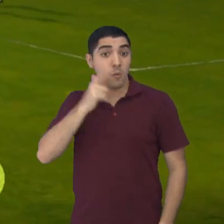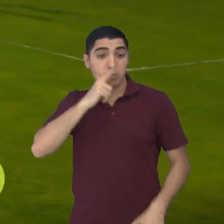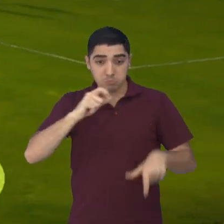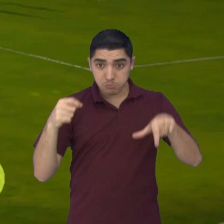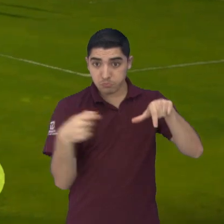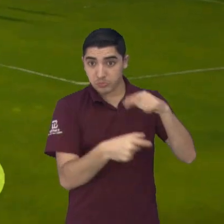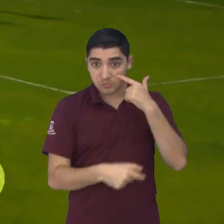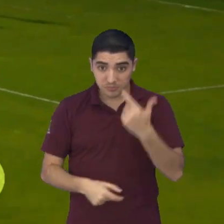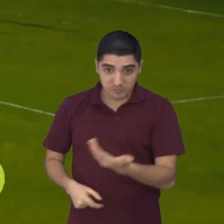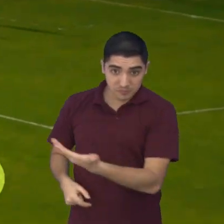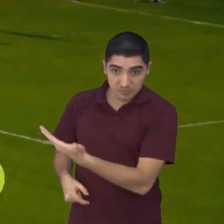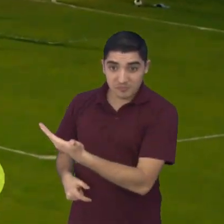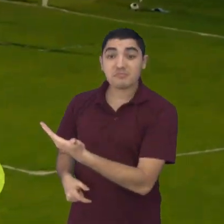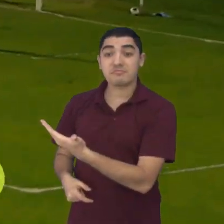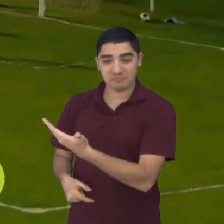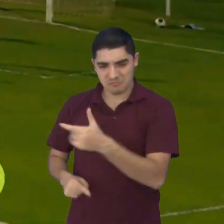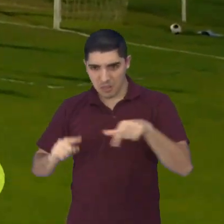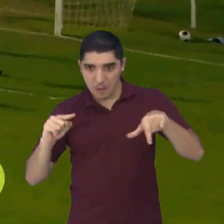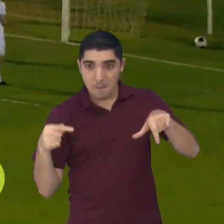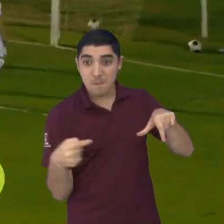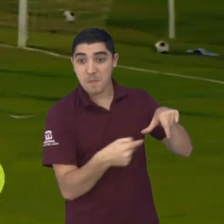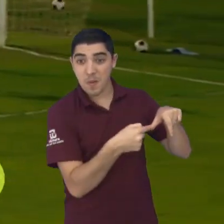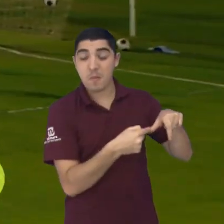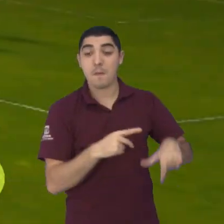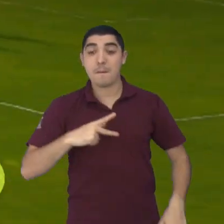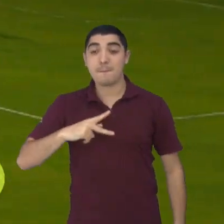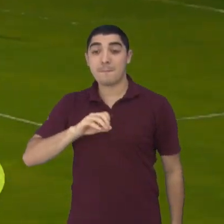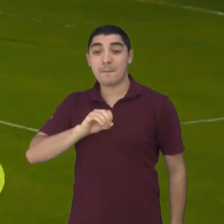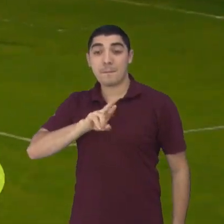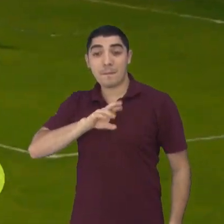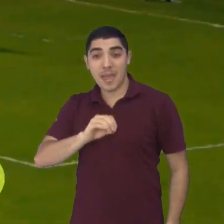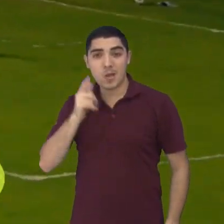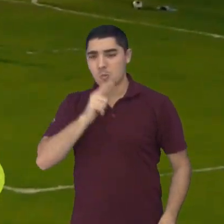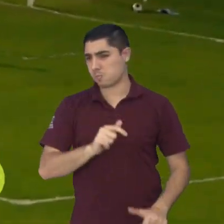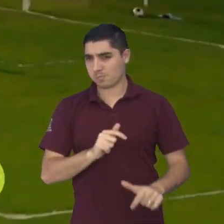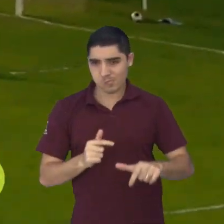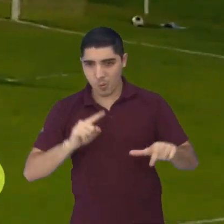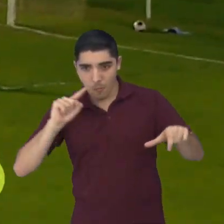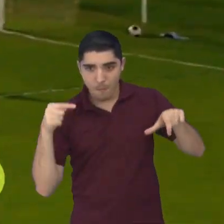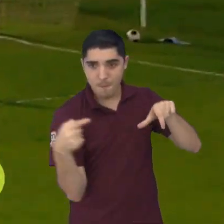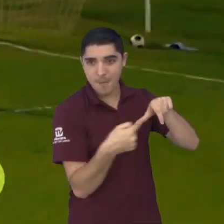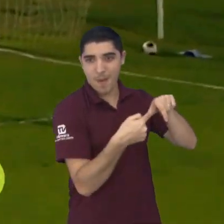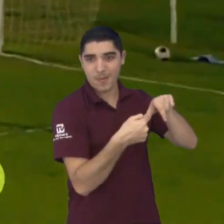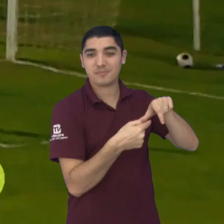placar. Nessa bola levantada na área que Pedro Favela desviou de cabeça.